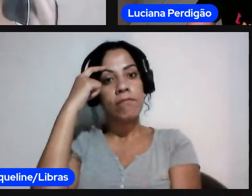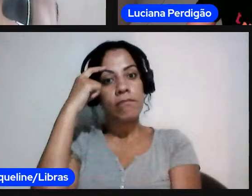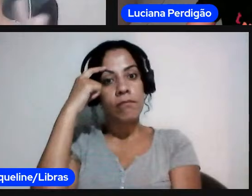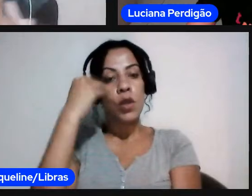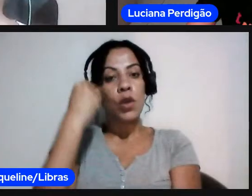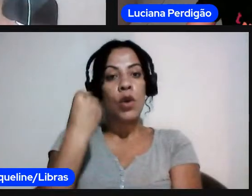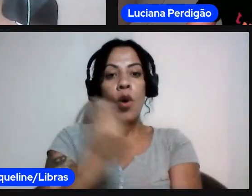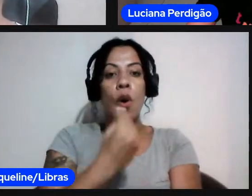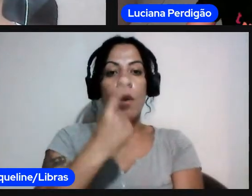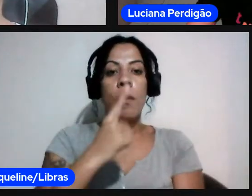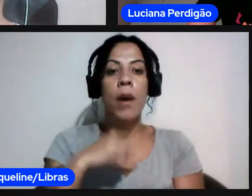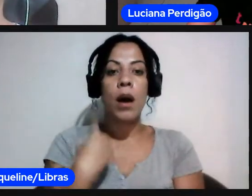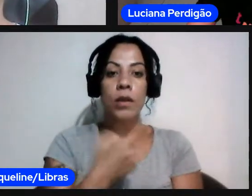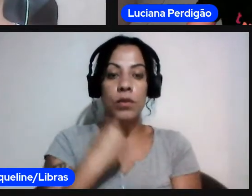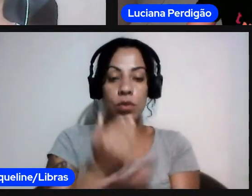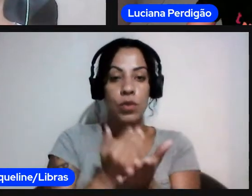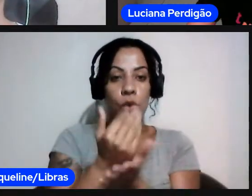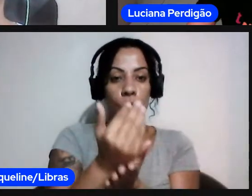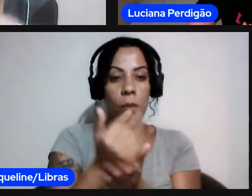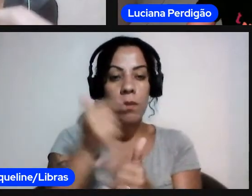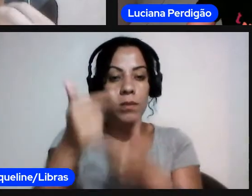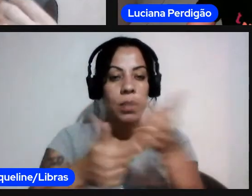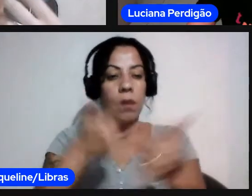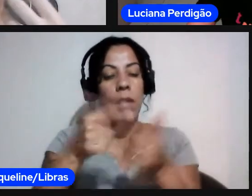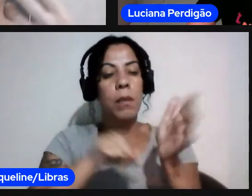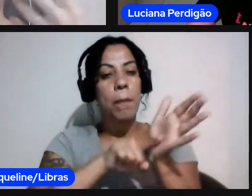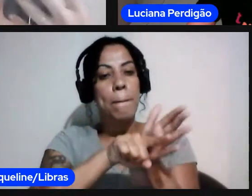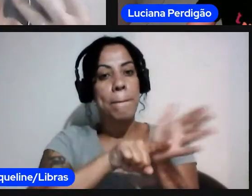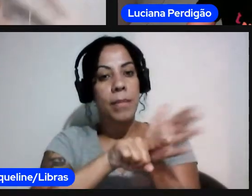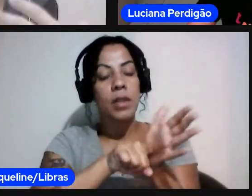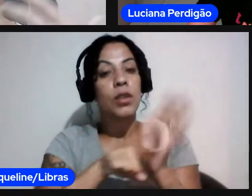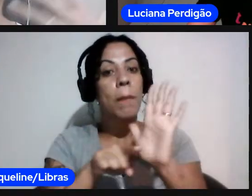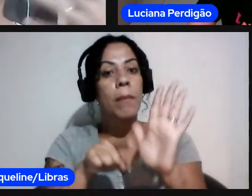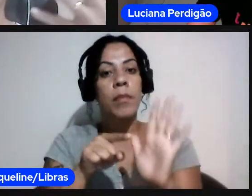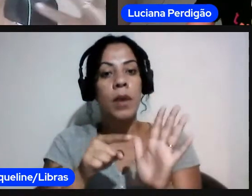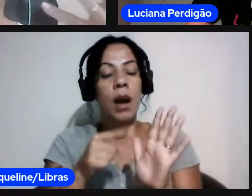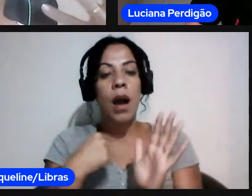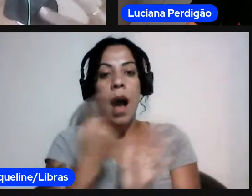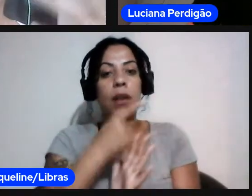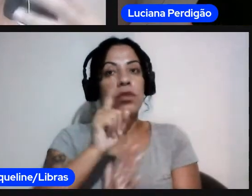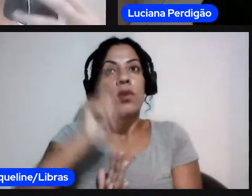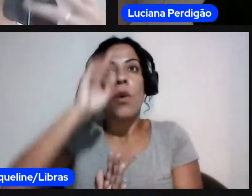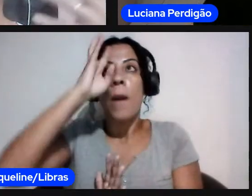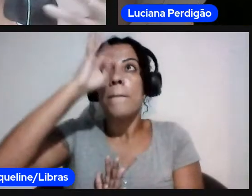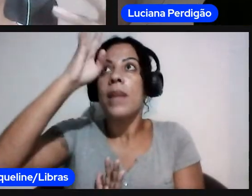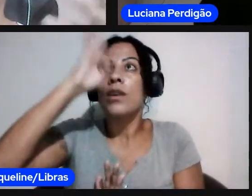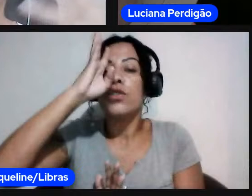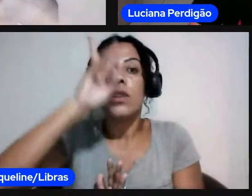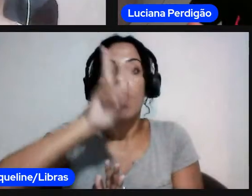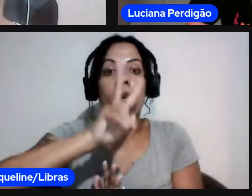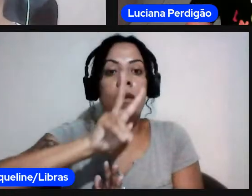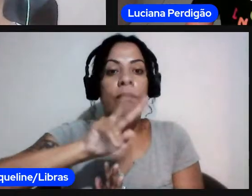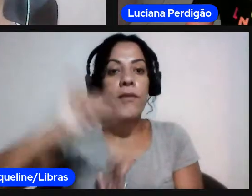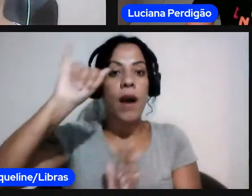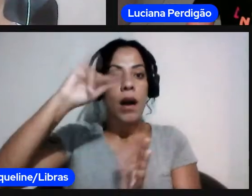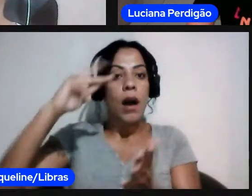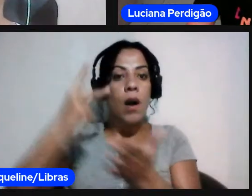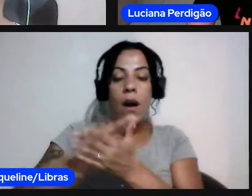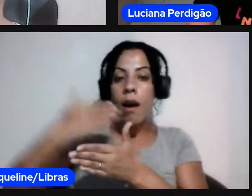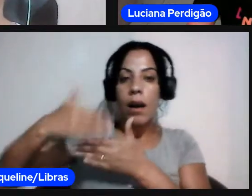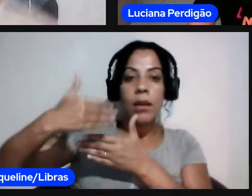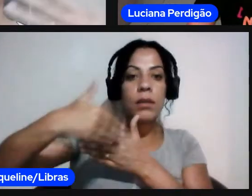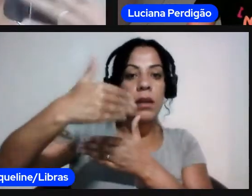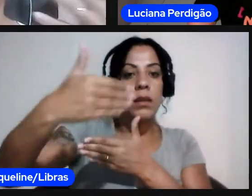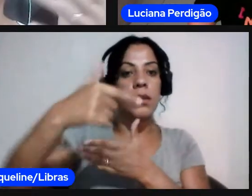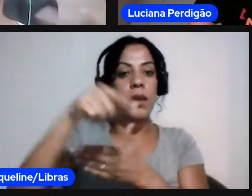gente inicia um trabalho de pesquisa e a gente não imagina o impacto que esse trabalho ele